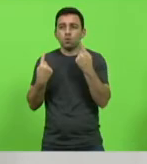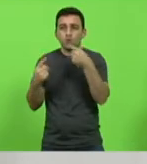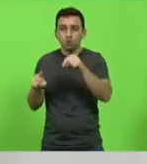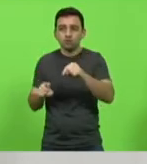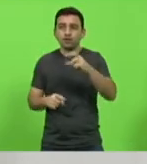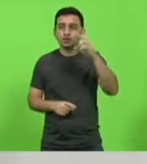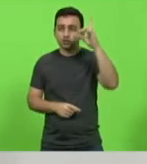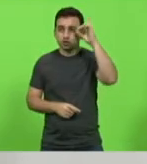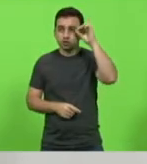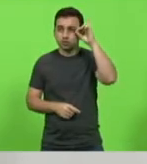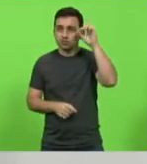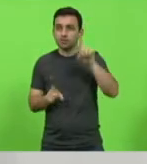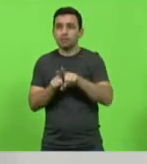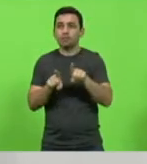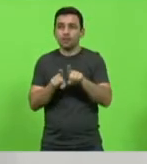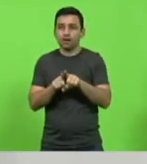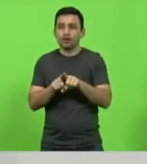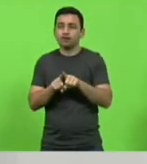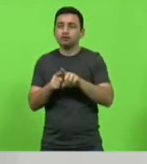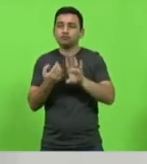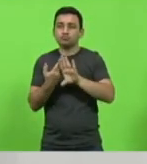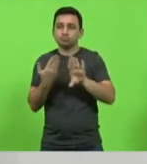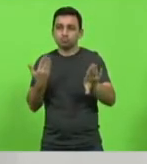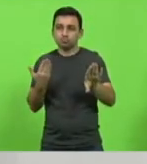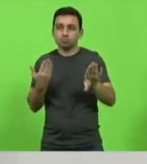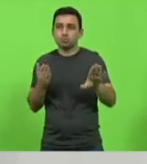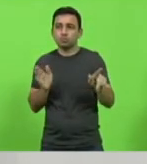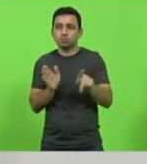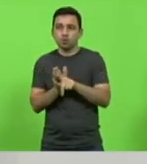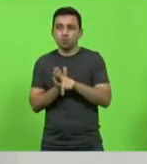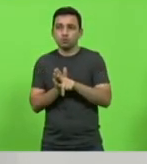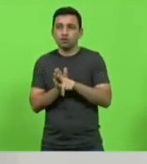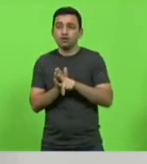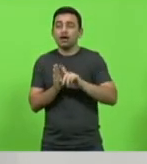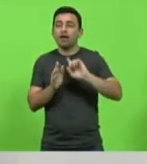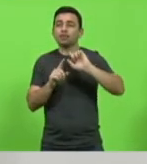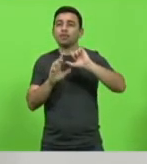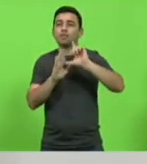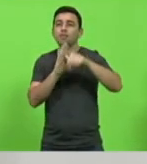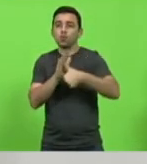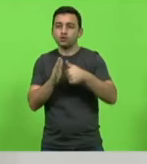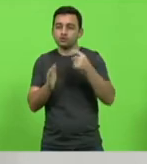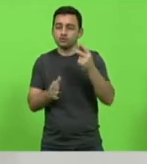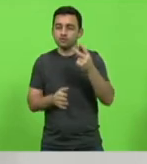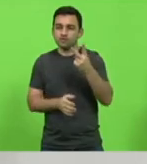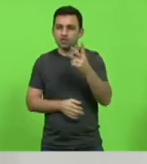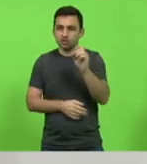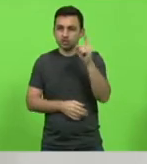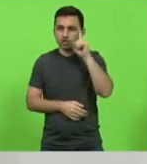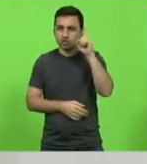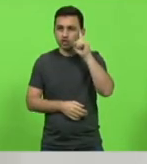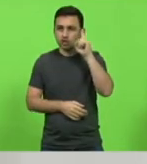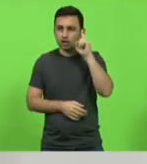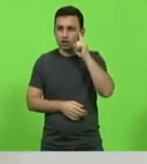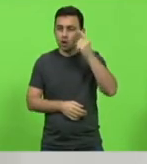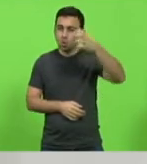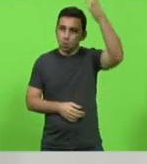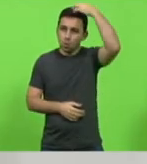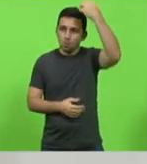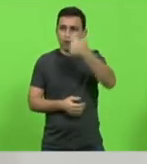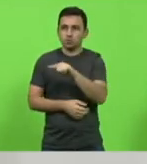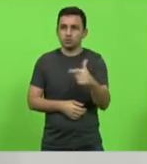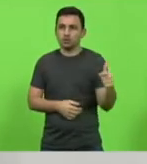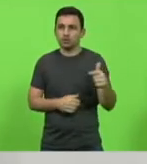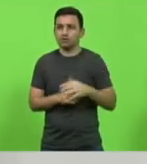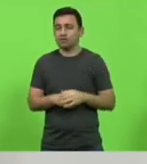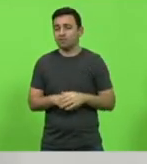que foi afastada por pedaladas fiscais que 20 dias depois foi inocentado das acusações Mas aí